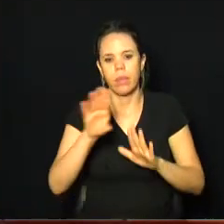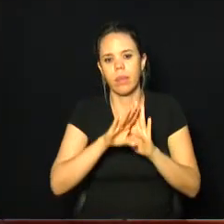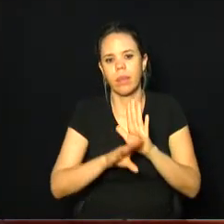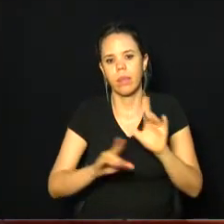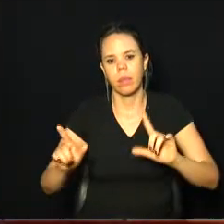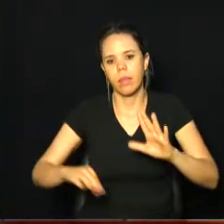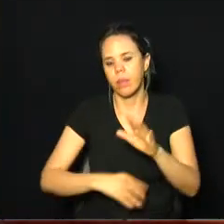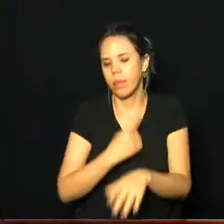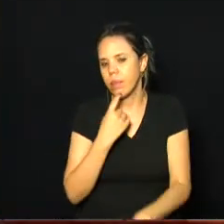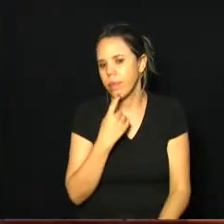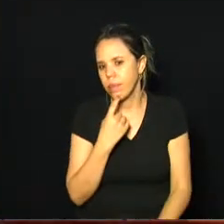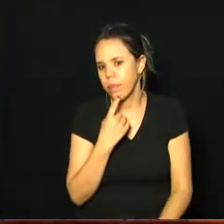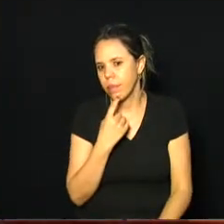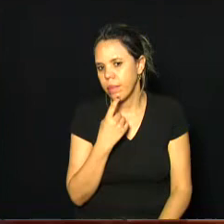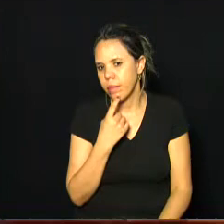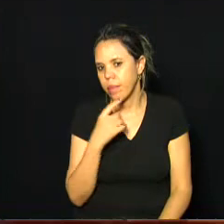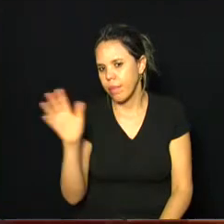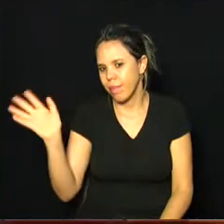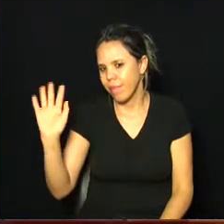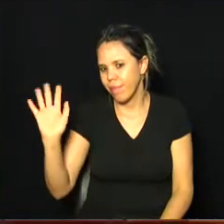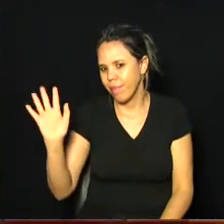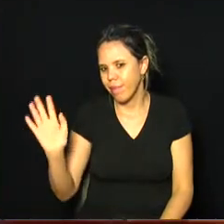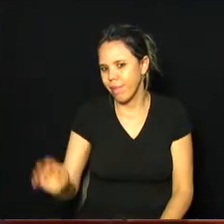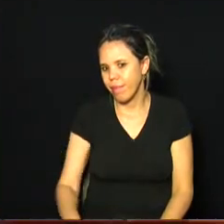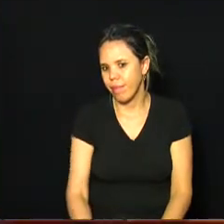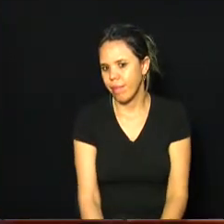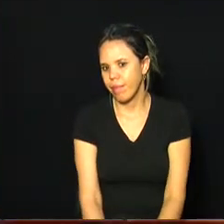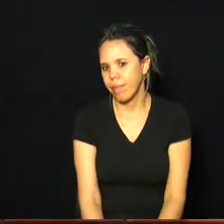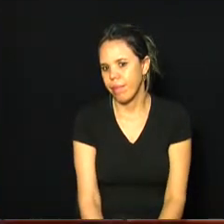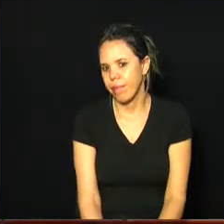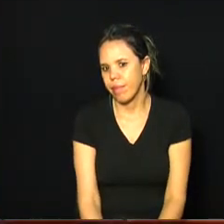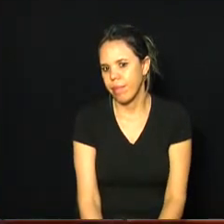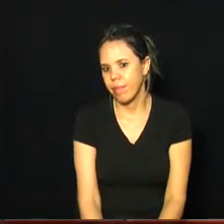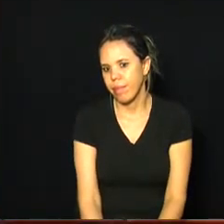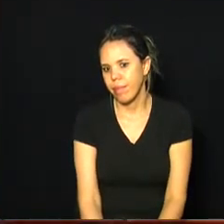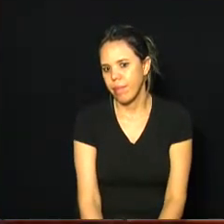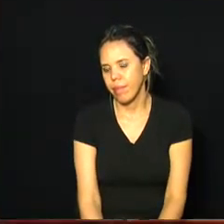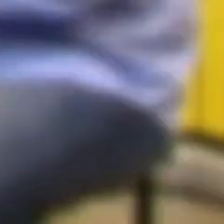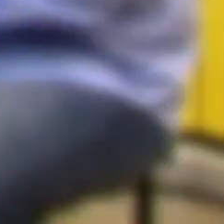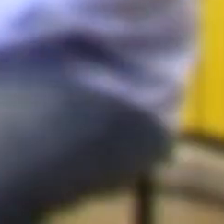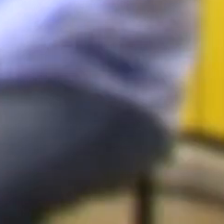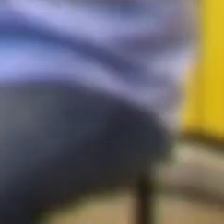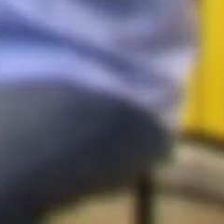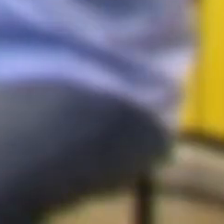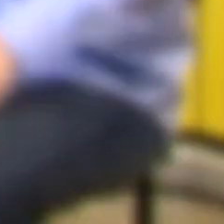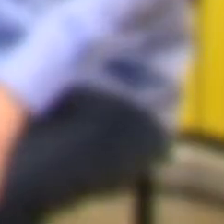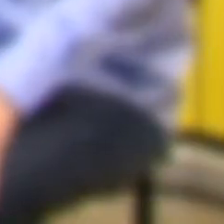na TV Câmara Campinas. Até a próxima. Tchau, tchau.